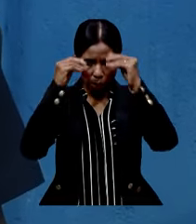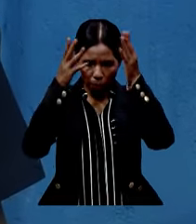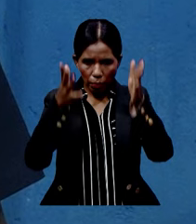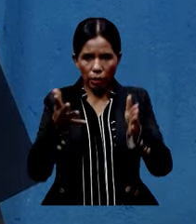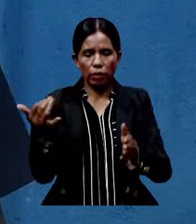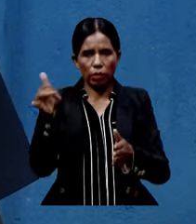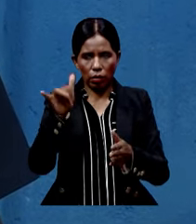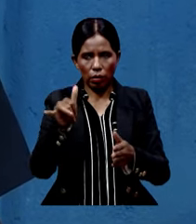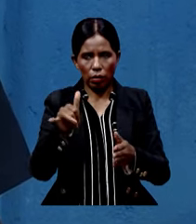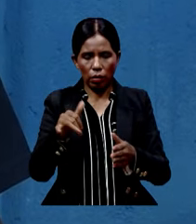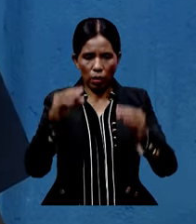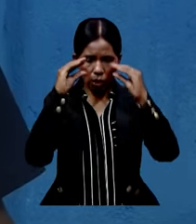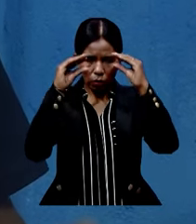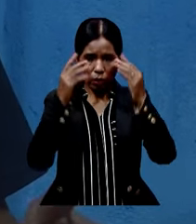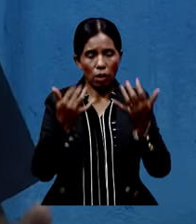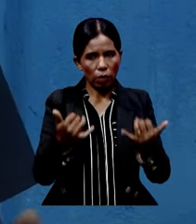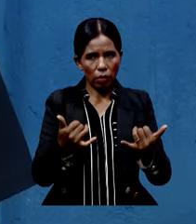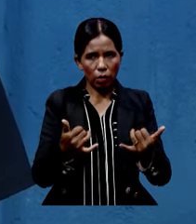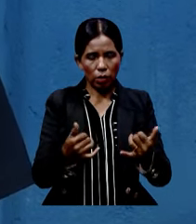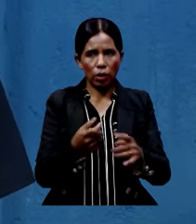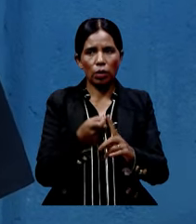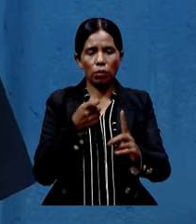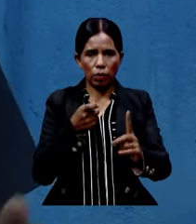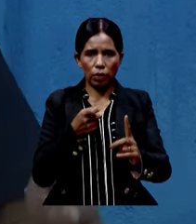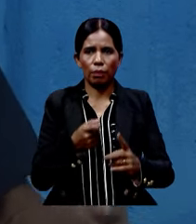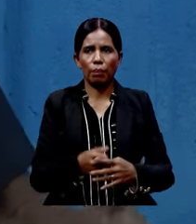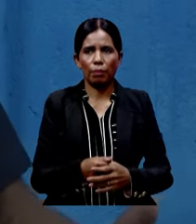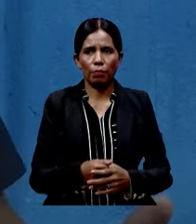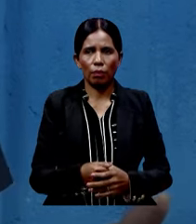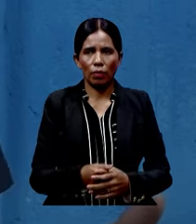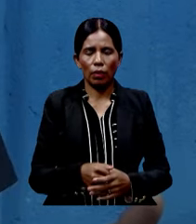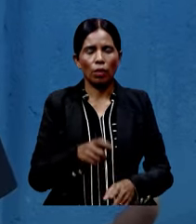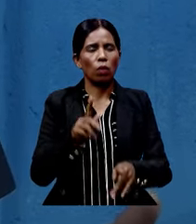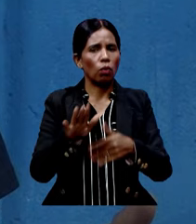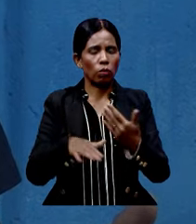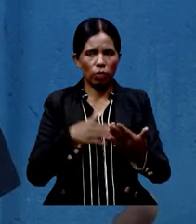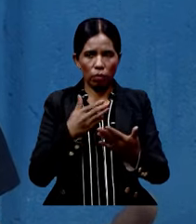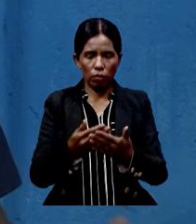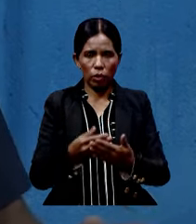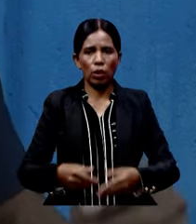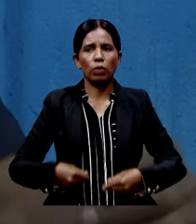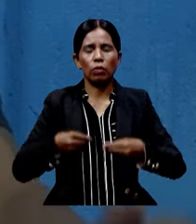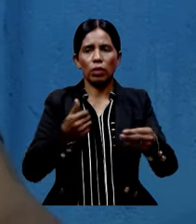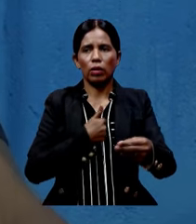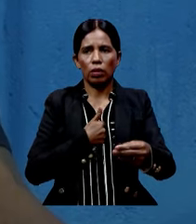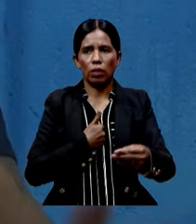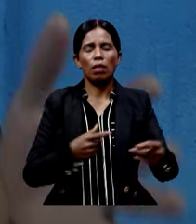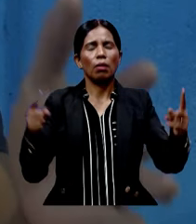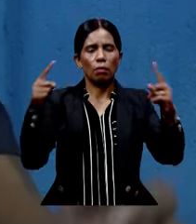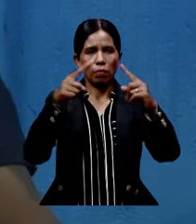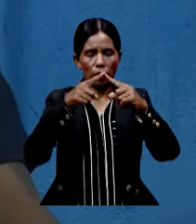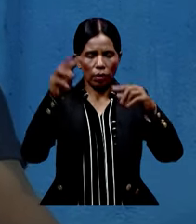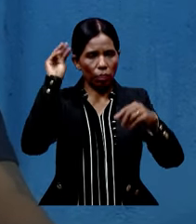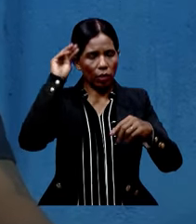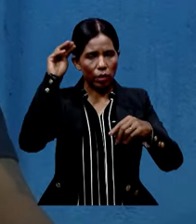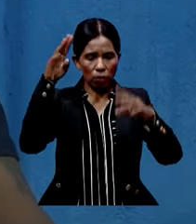Mak Hanorin Dadauk ne pertence husi ka elemento tomak integrado bahia